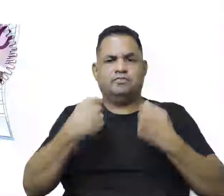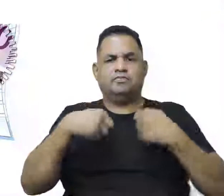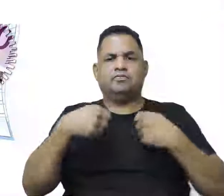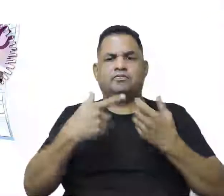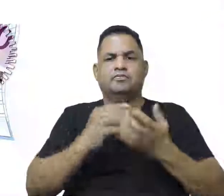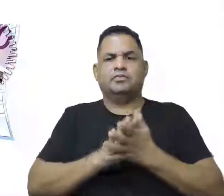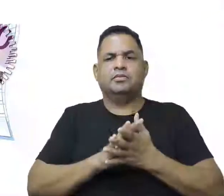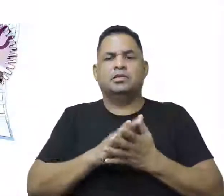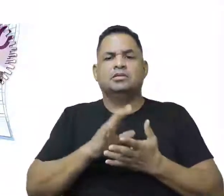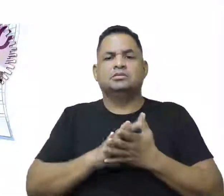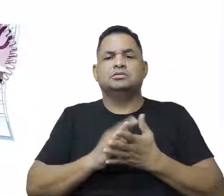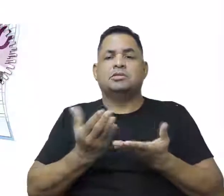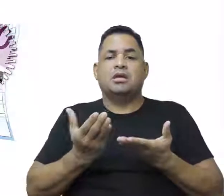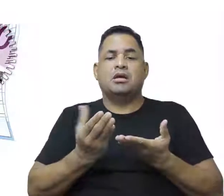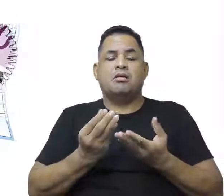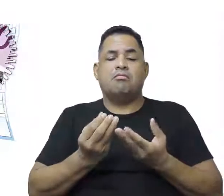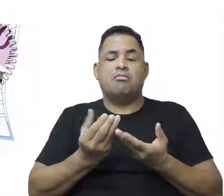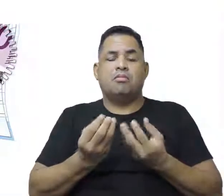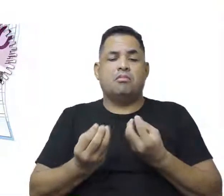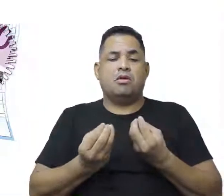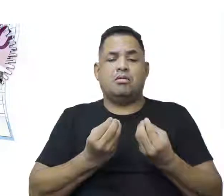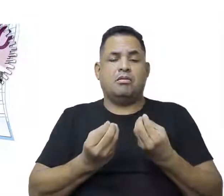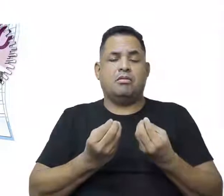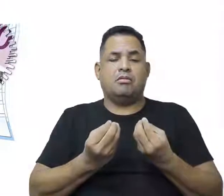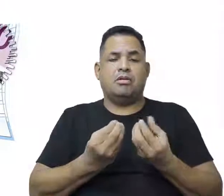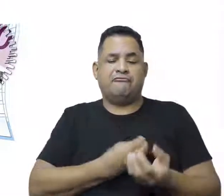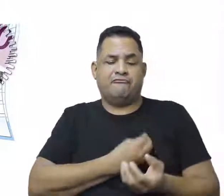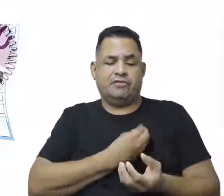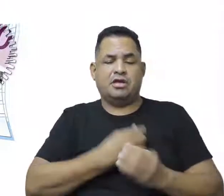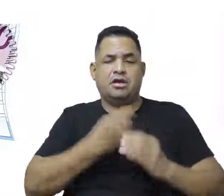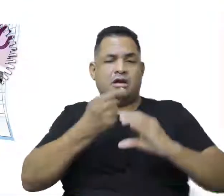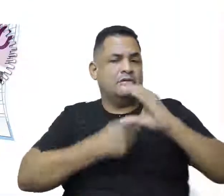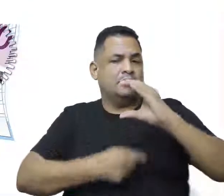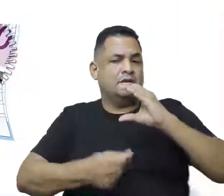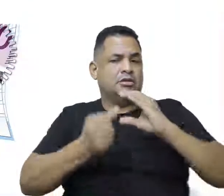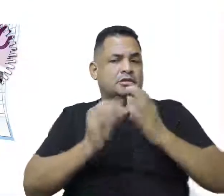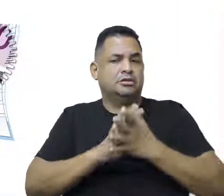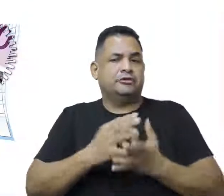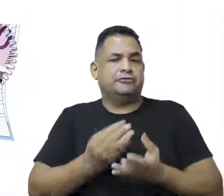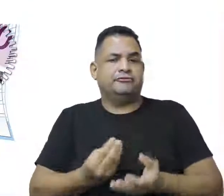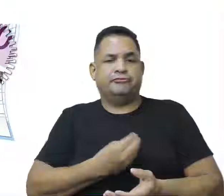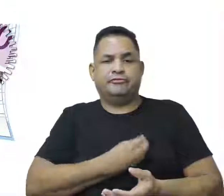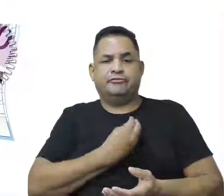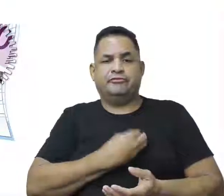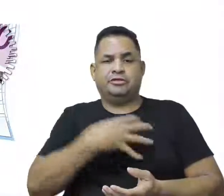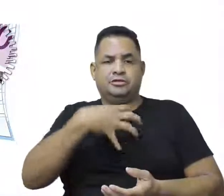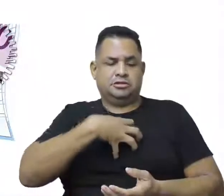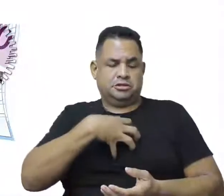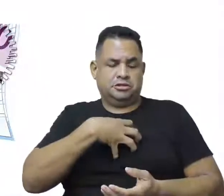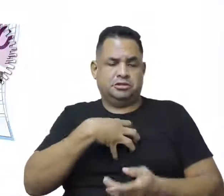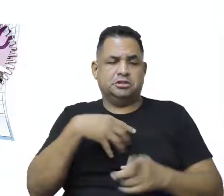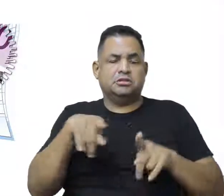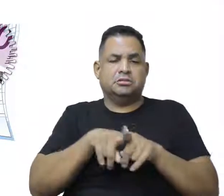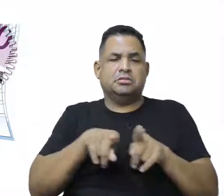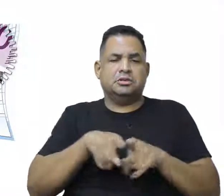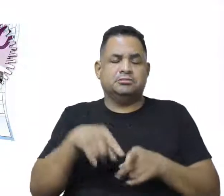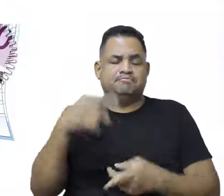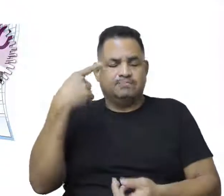dizer que é um modo capitalista de viver, um modo capitalista de sentir e um modo capitalista de